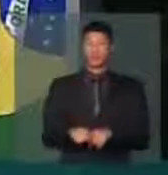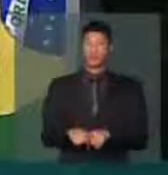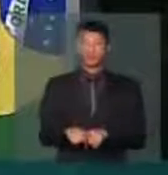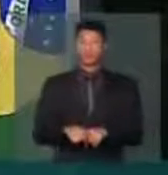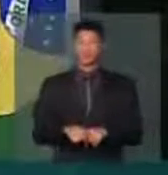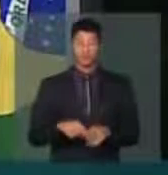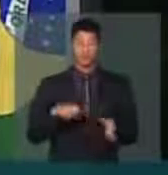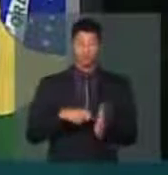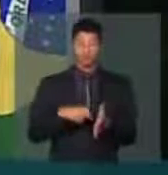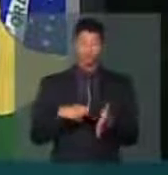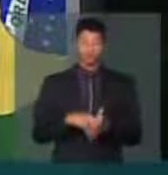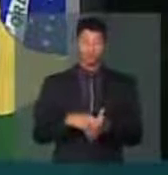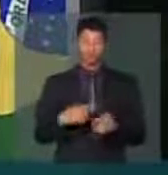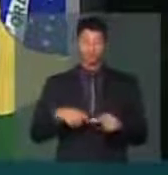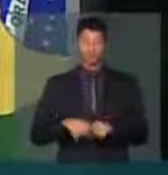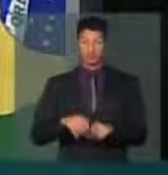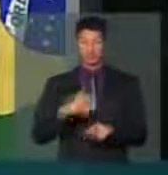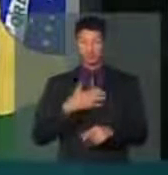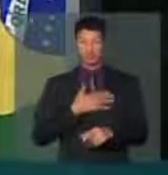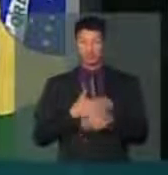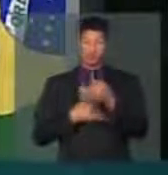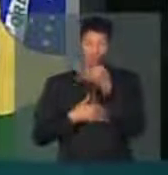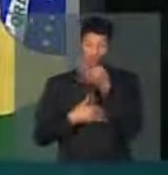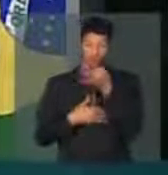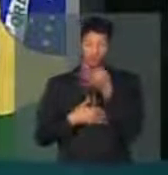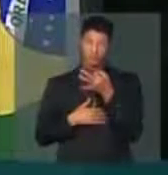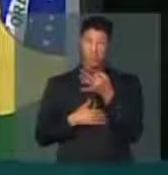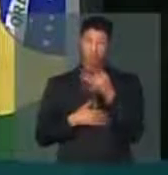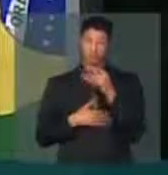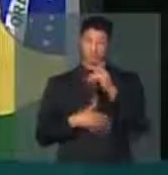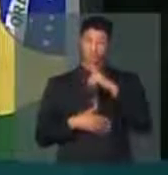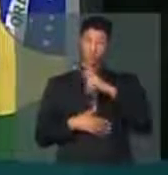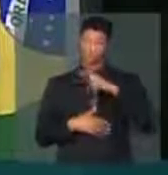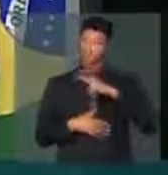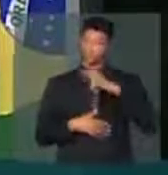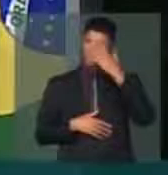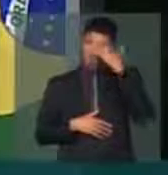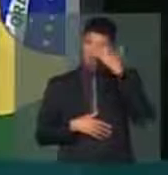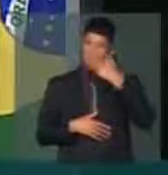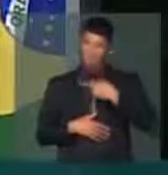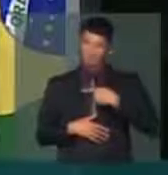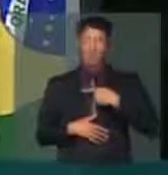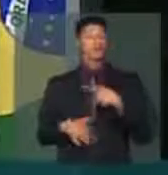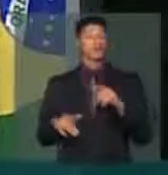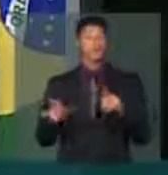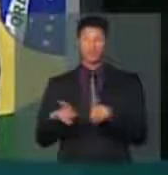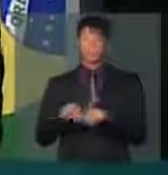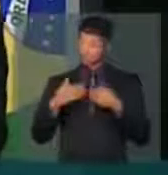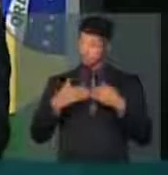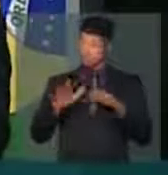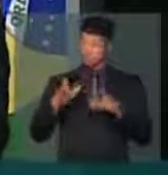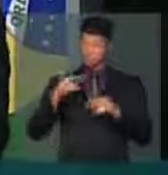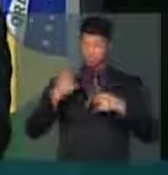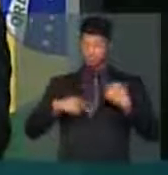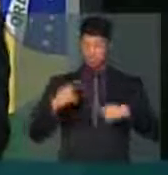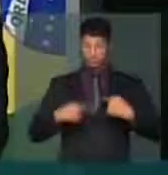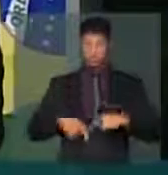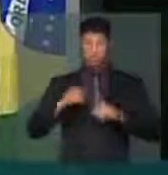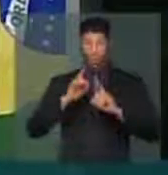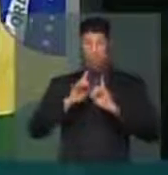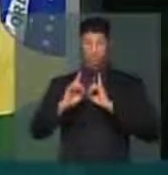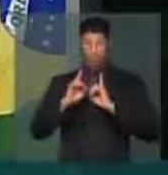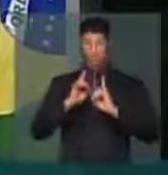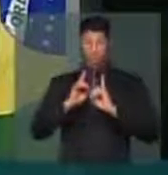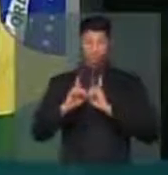as penas mais rigorosas. Então, essa é uma posição muito particular minha e estamos abertos para discutir,